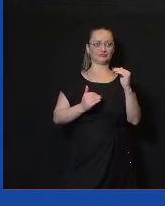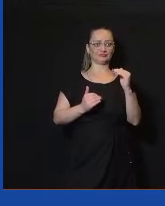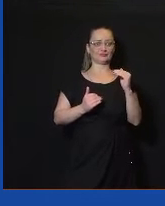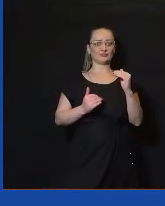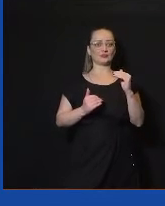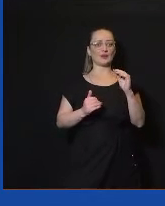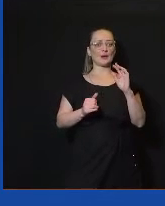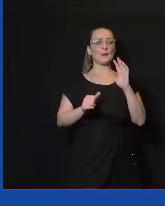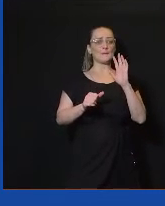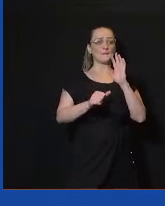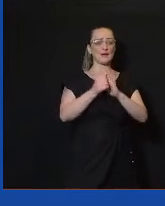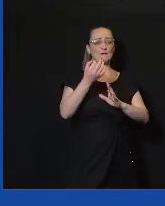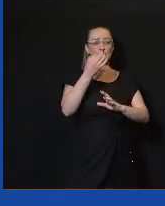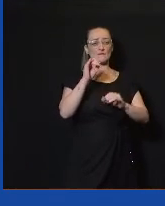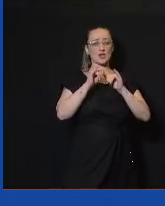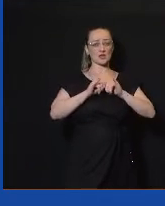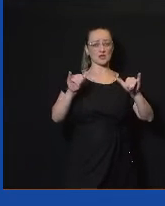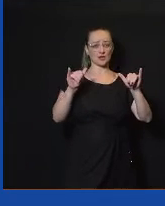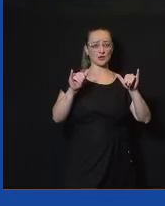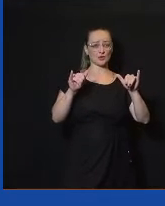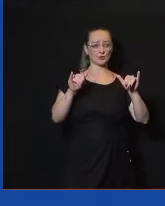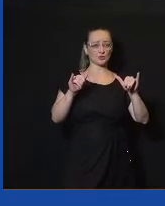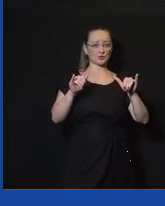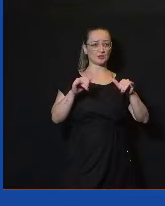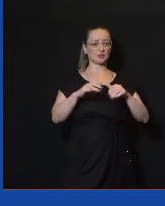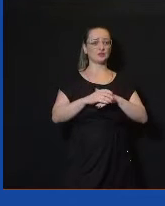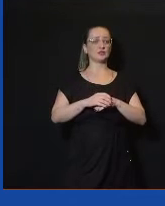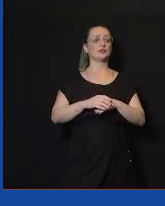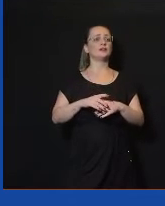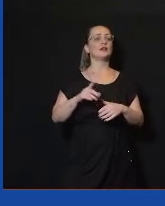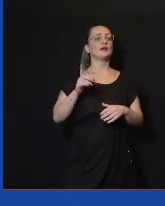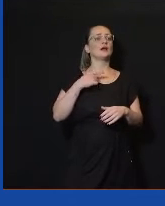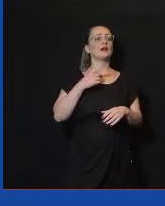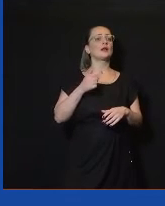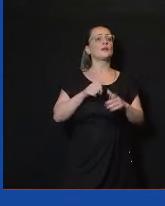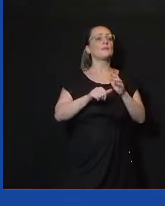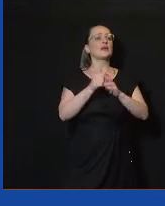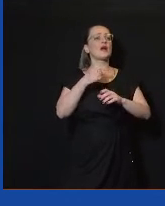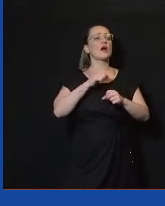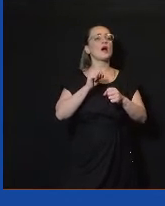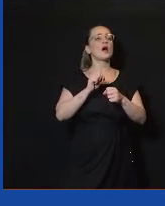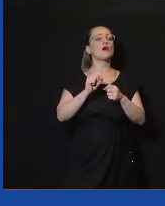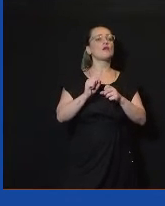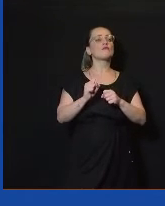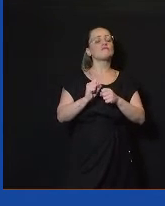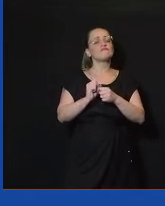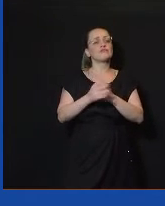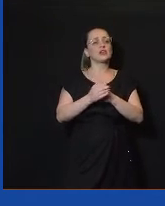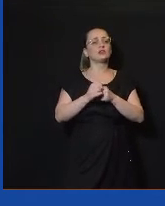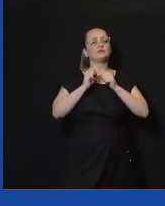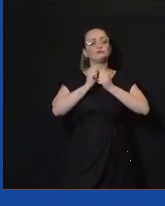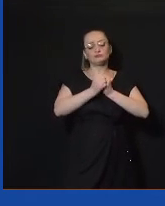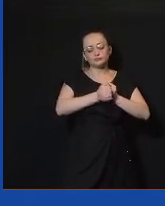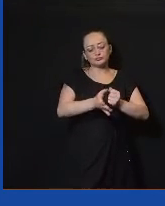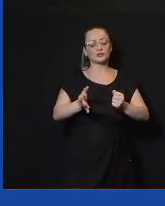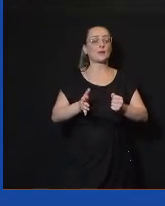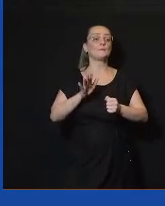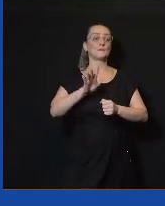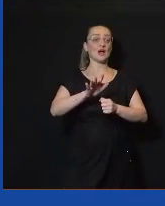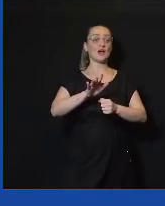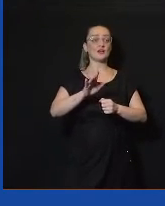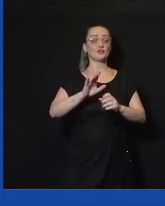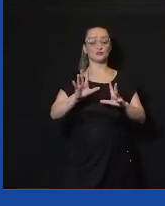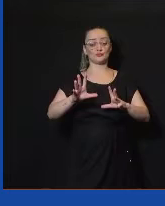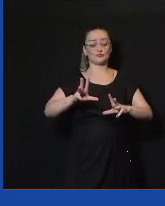primeiras fake news, Rafa, que existiram durante o processo da pandemia, que era um vírus democrático. O vírus pode até ser democrático, mas os